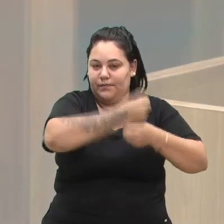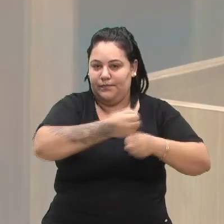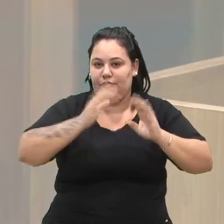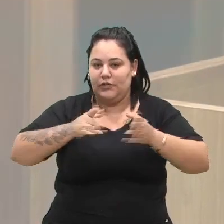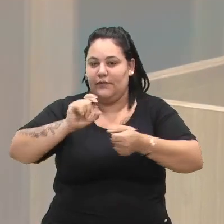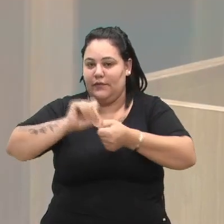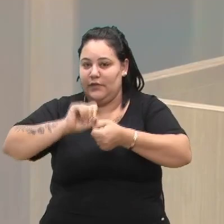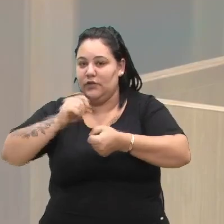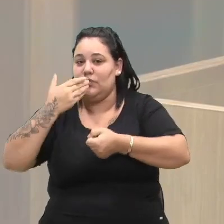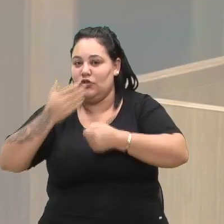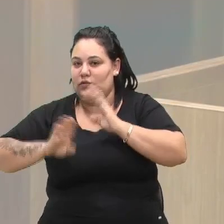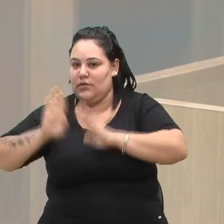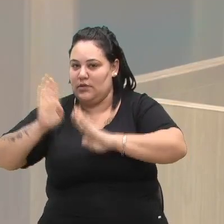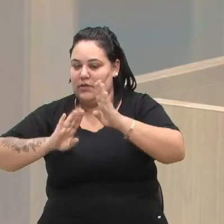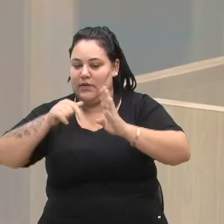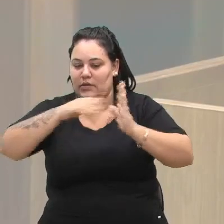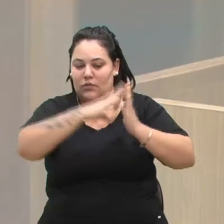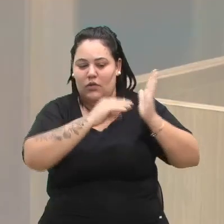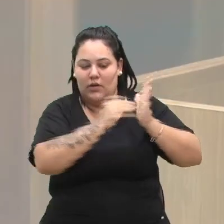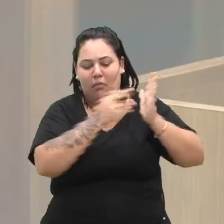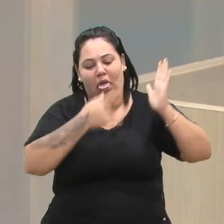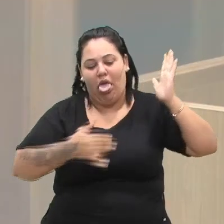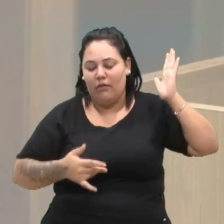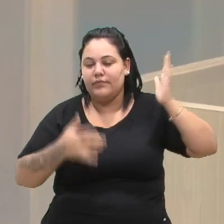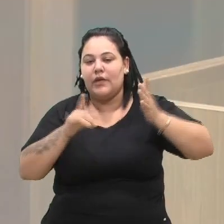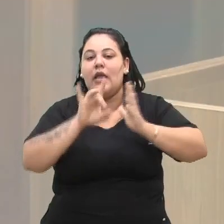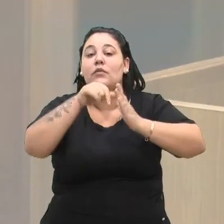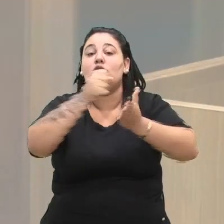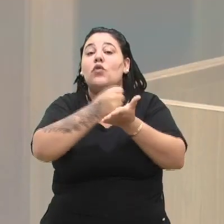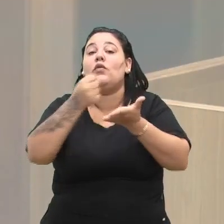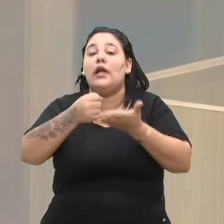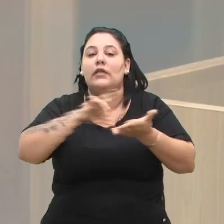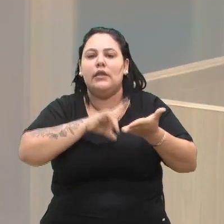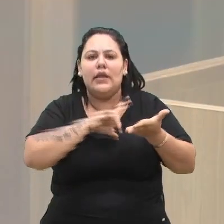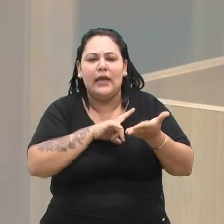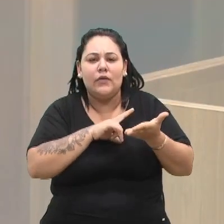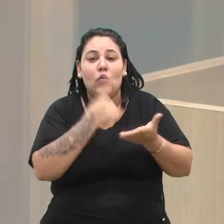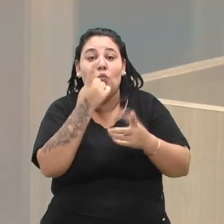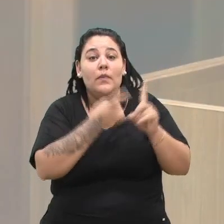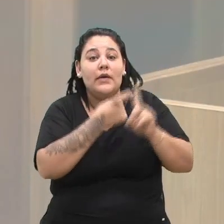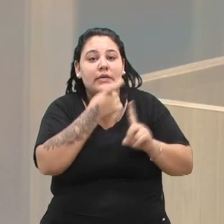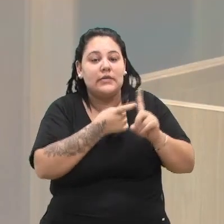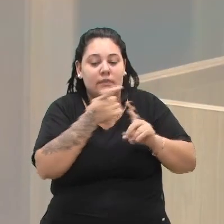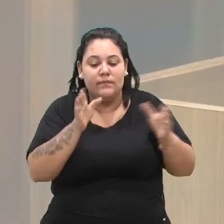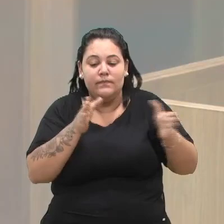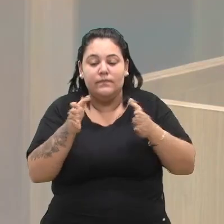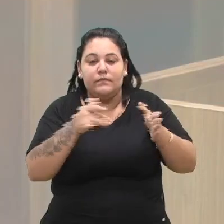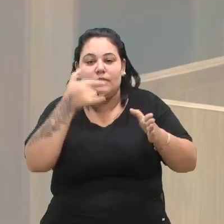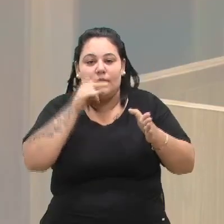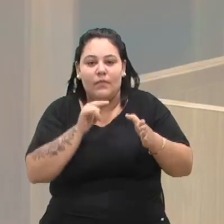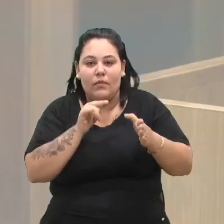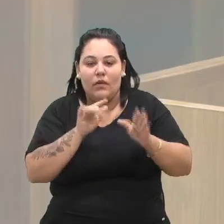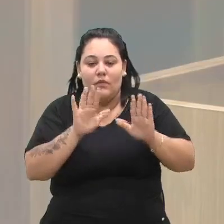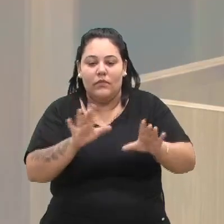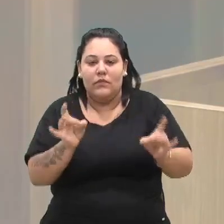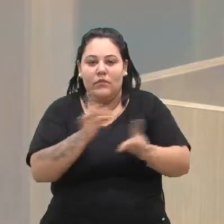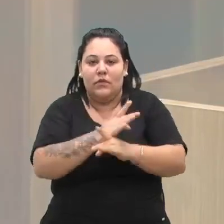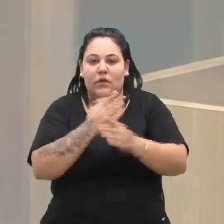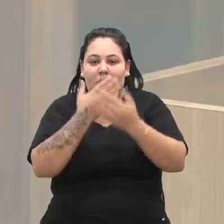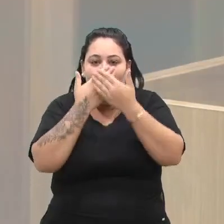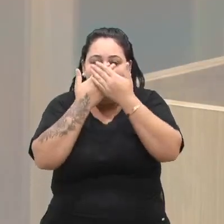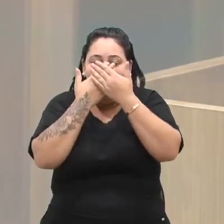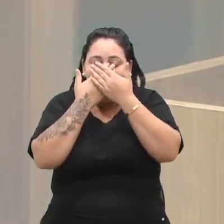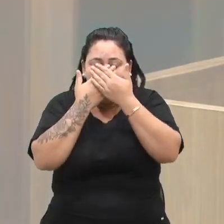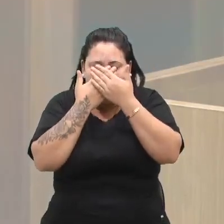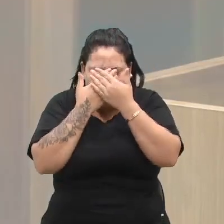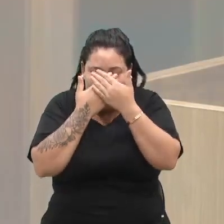licitação. Esse modelo tal. Depois dos contratos, o serviço tem a previsão de 1 mês para ficarem prontos. Tá, então vamos cobrar.